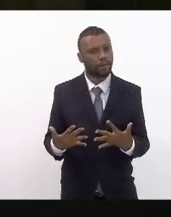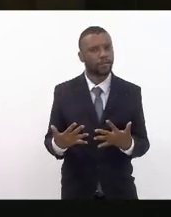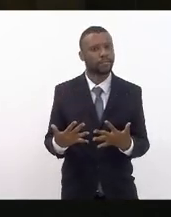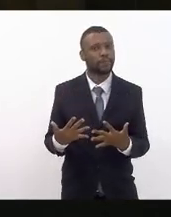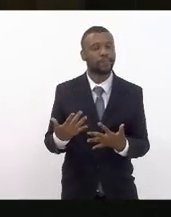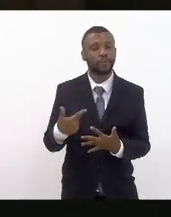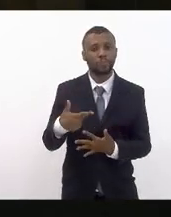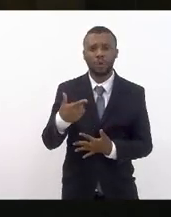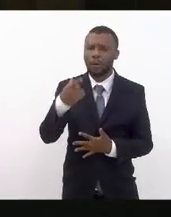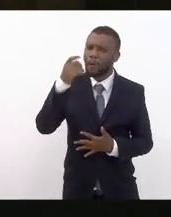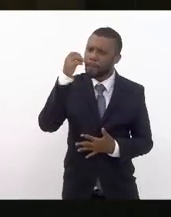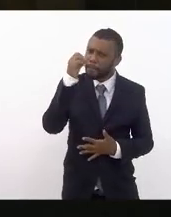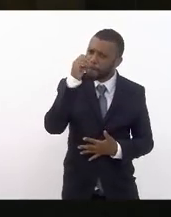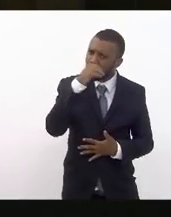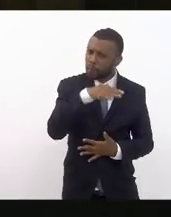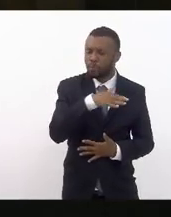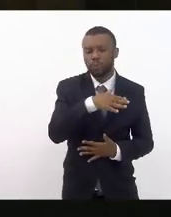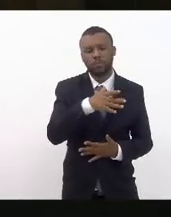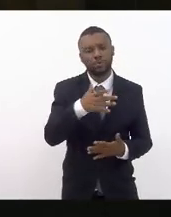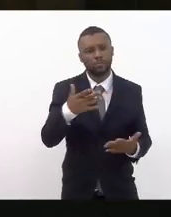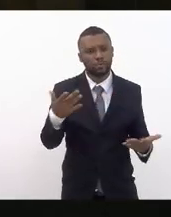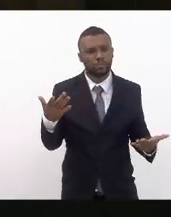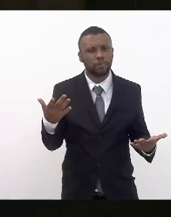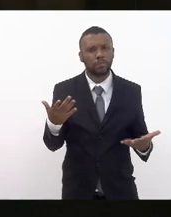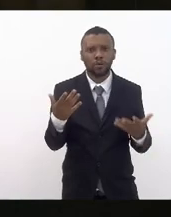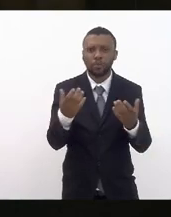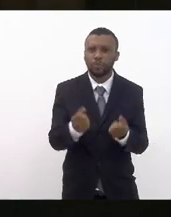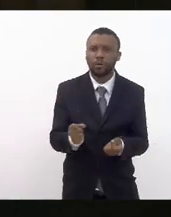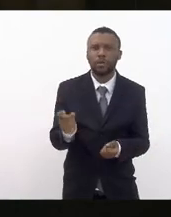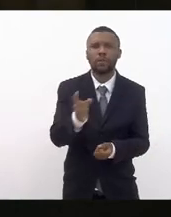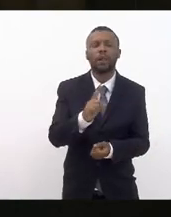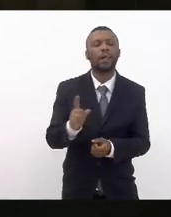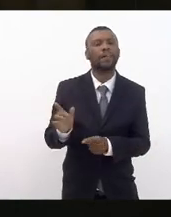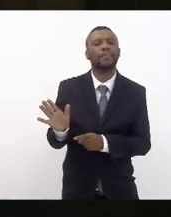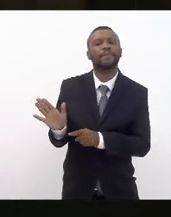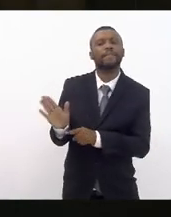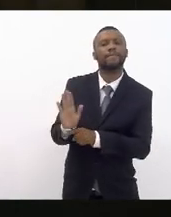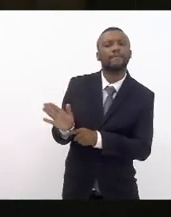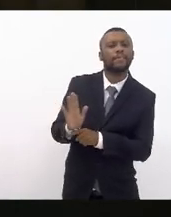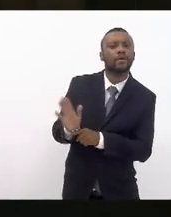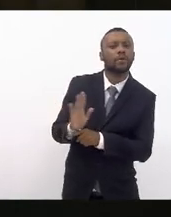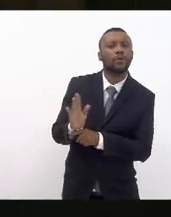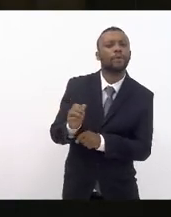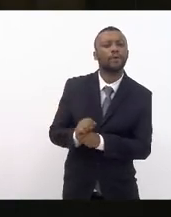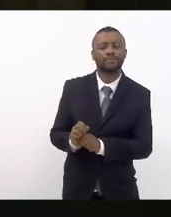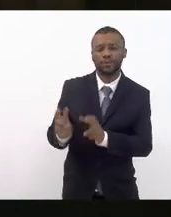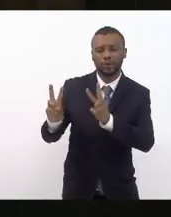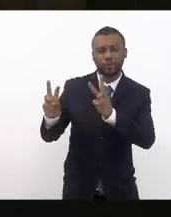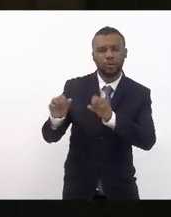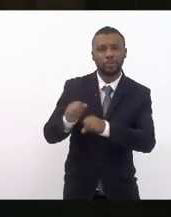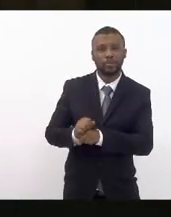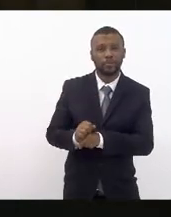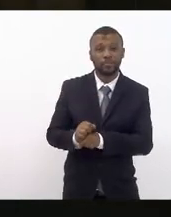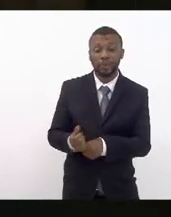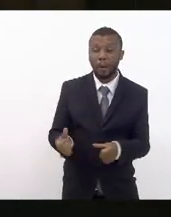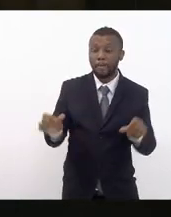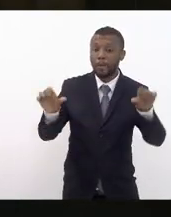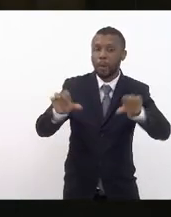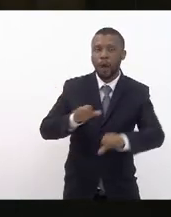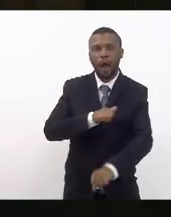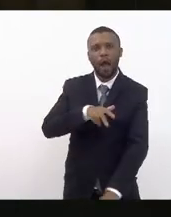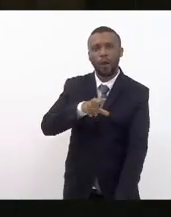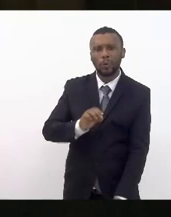do meu repúdio a esse filme Como se tornar o pior aluno